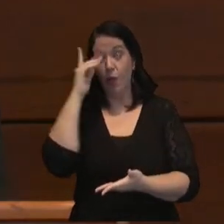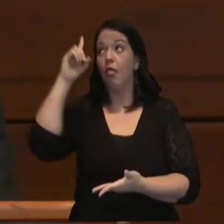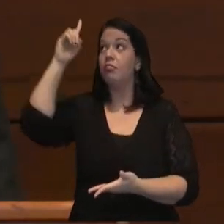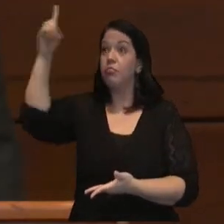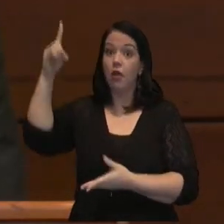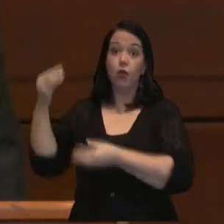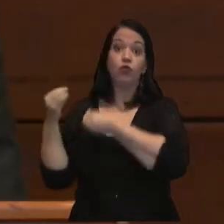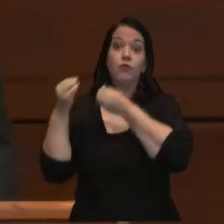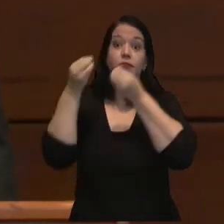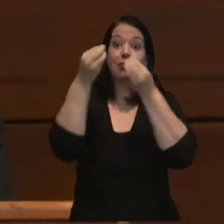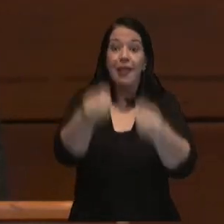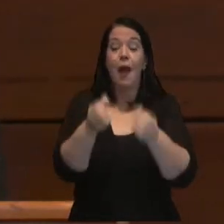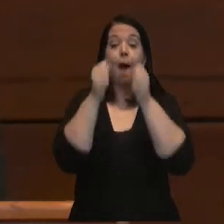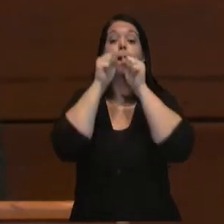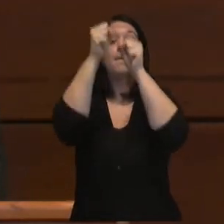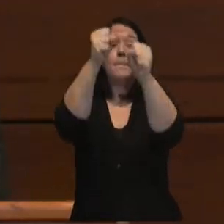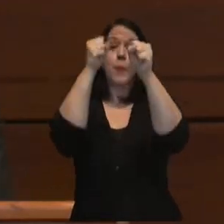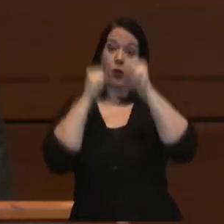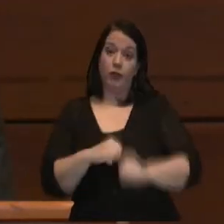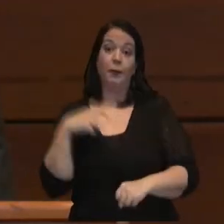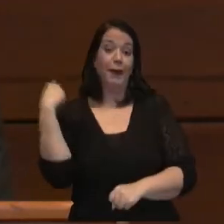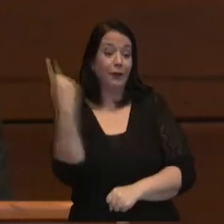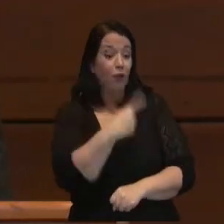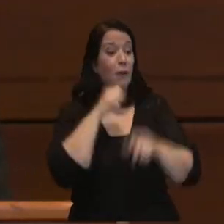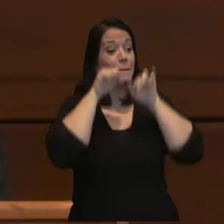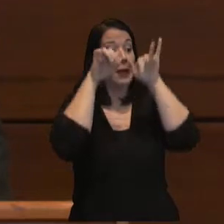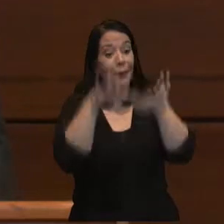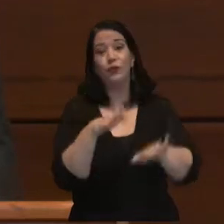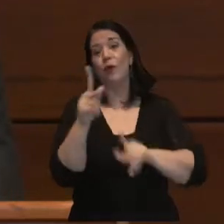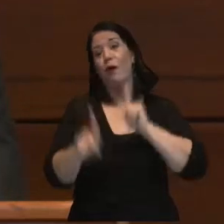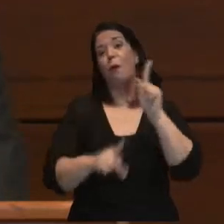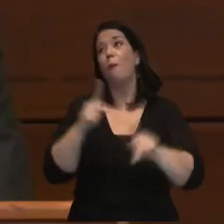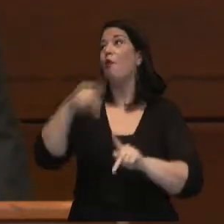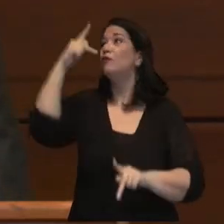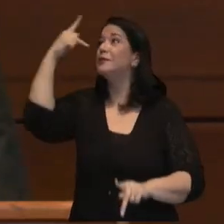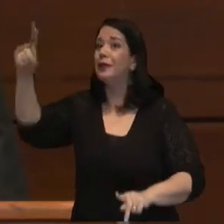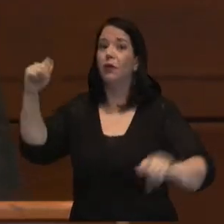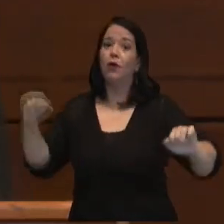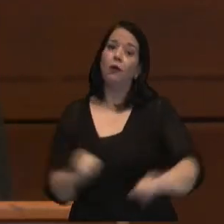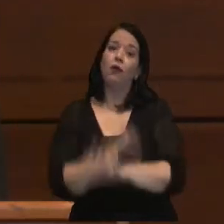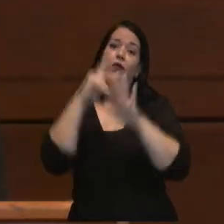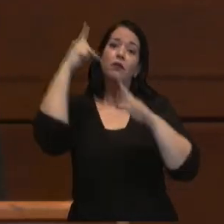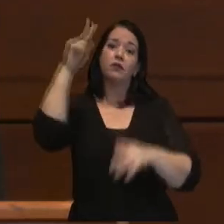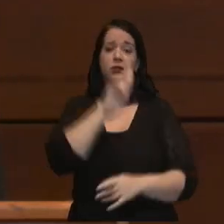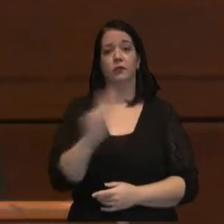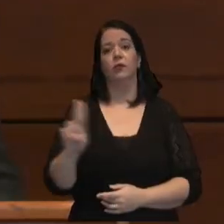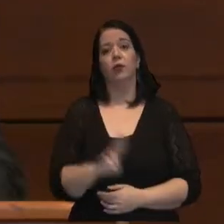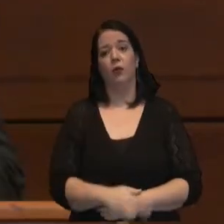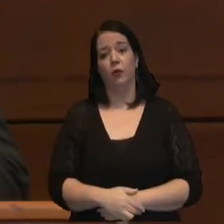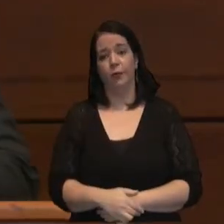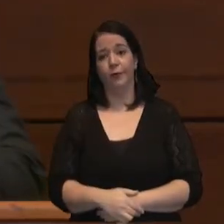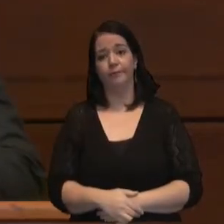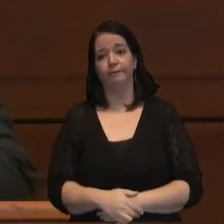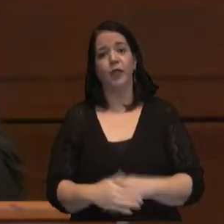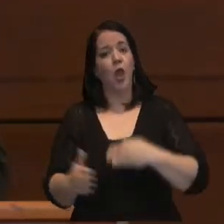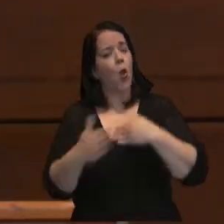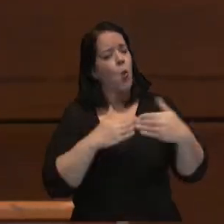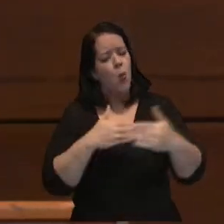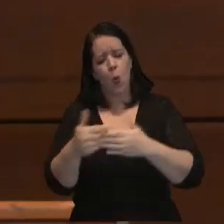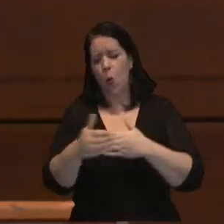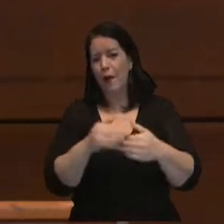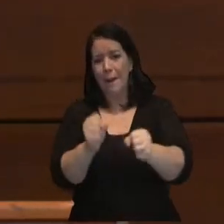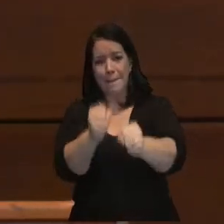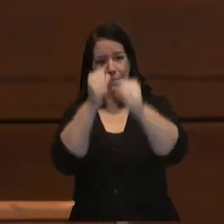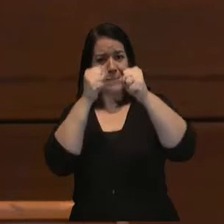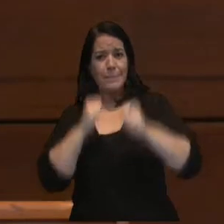por Deus para abençoar o povo e para glorificar o nome dele, meus irmãos. Qualquer poder,